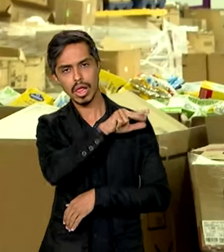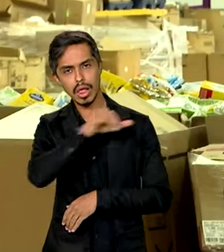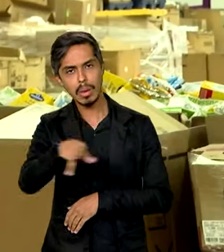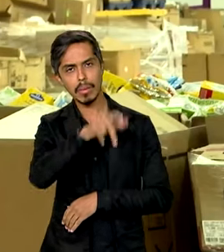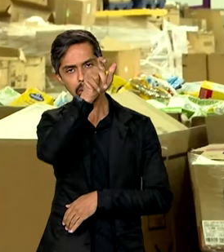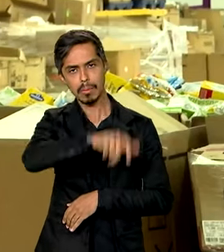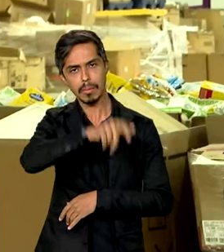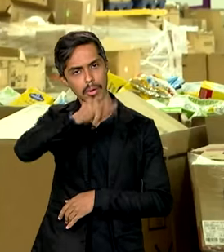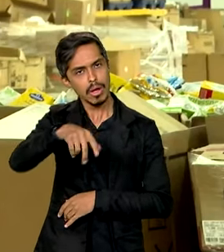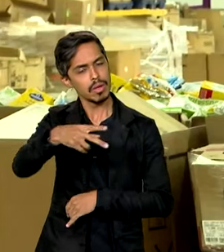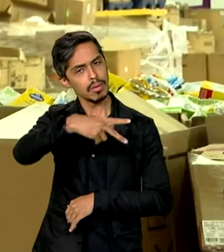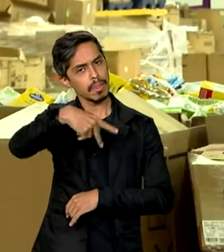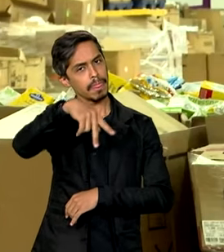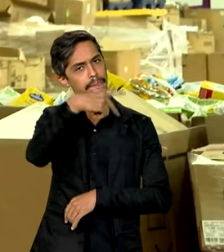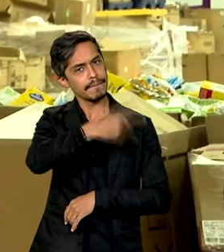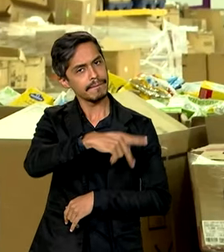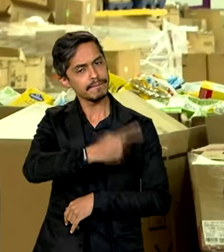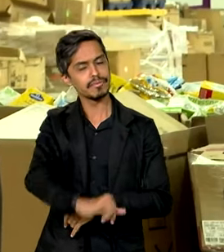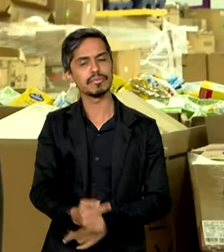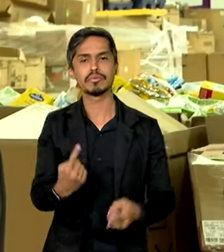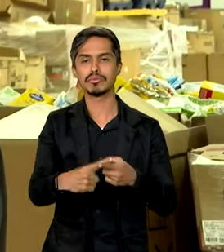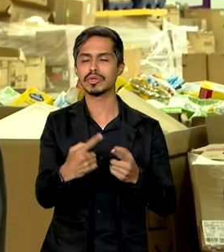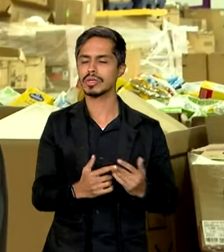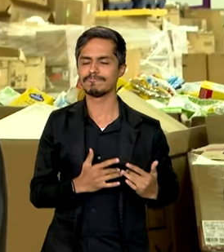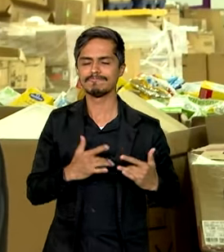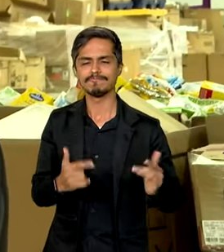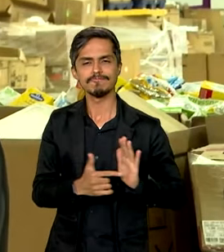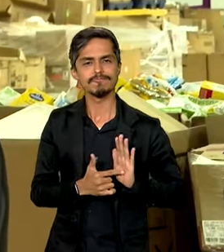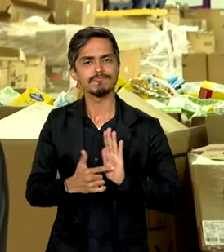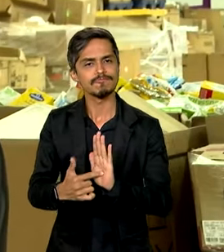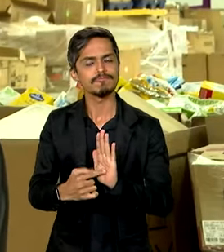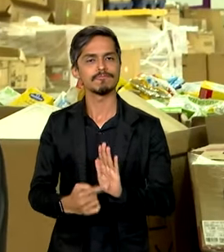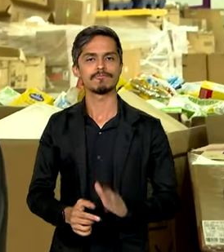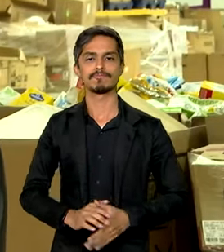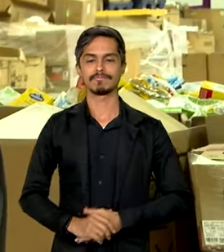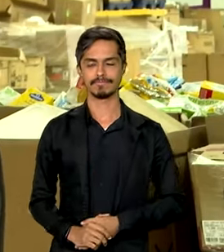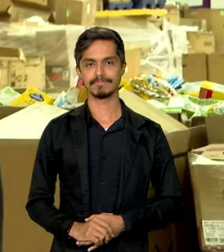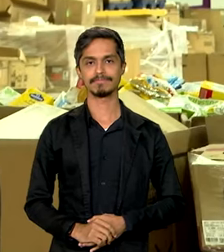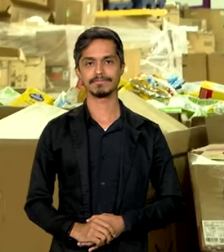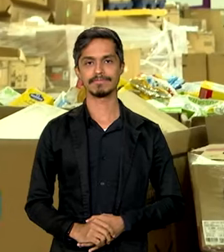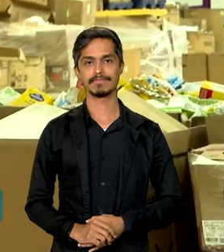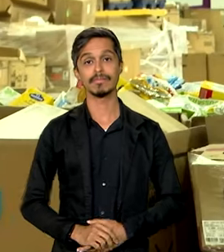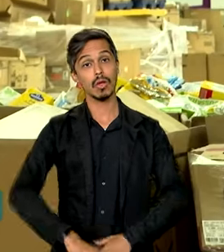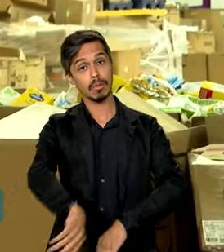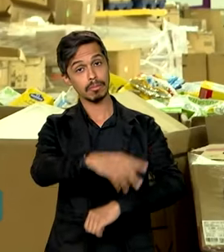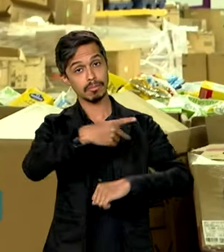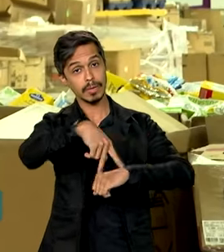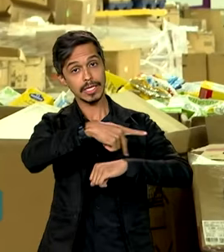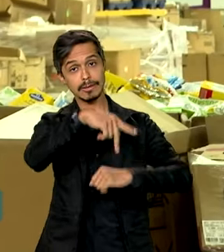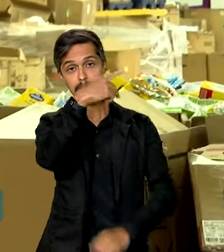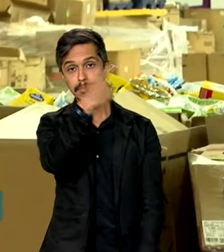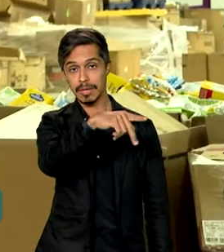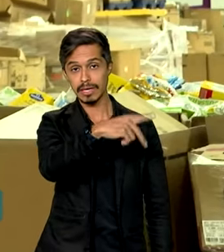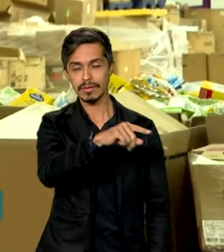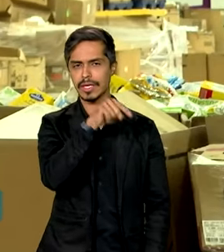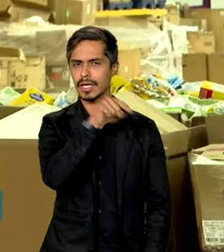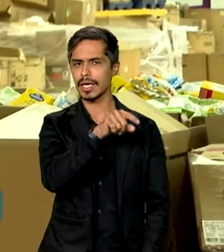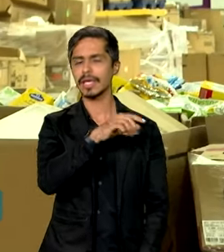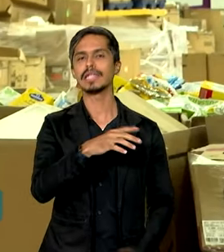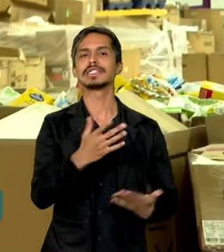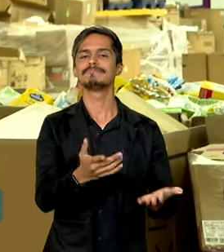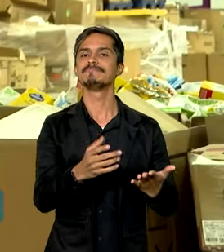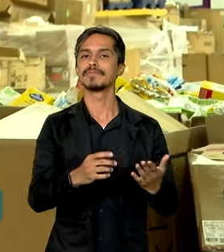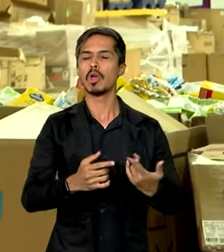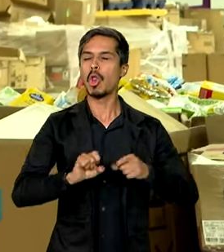esse esforço e por essa demonstração de fraternidade internacional. O Paraguai é um país que tem uma